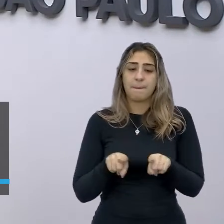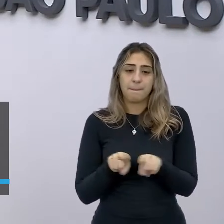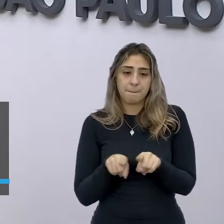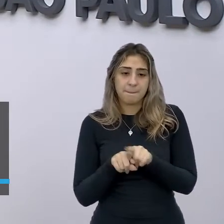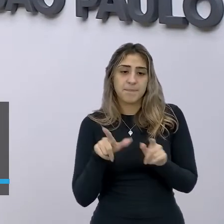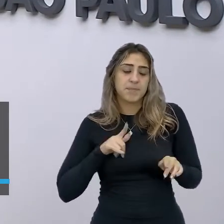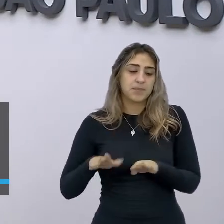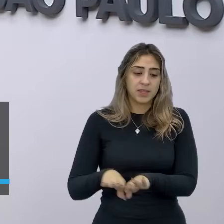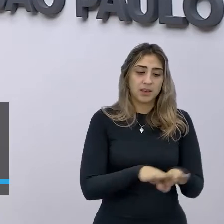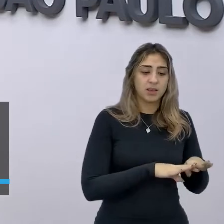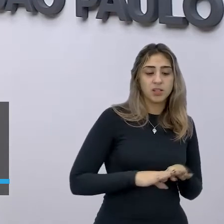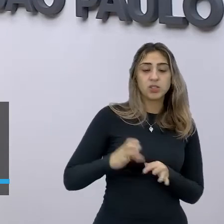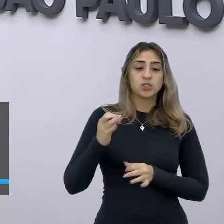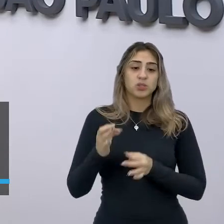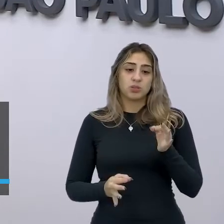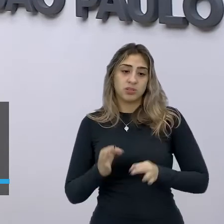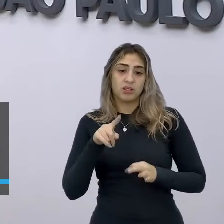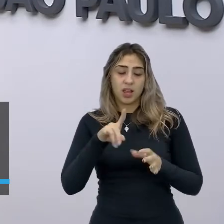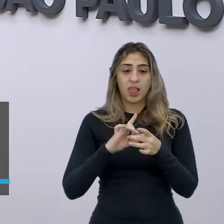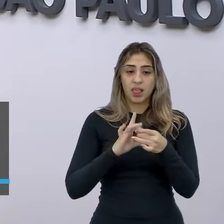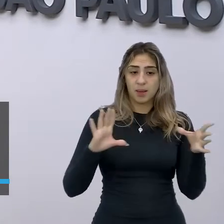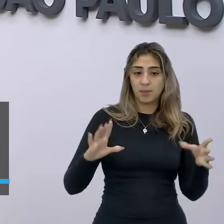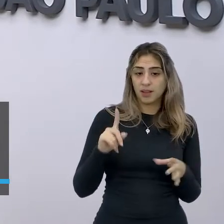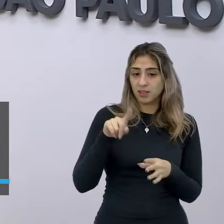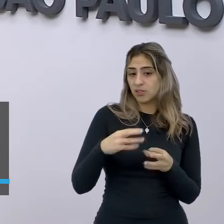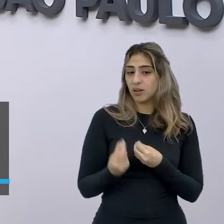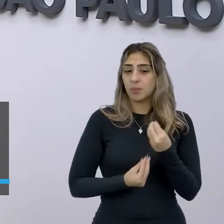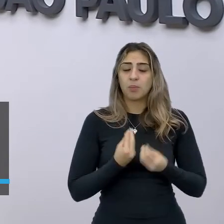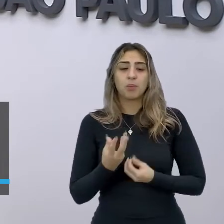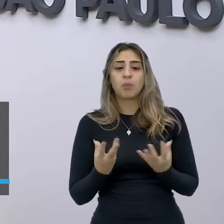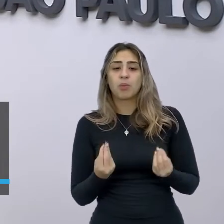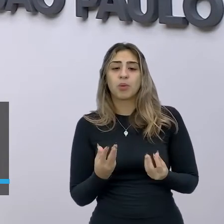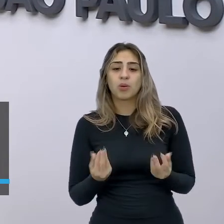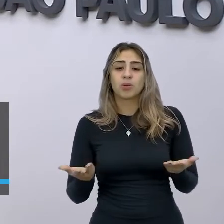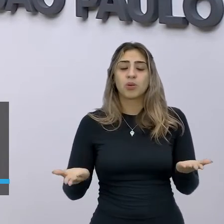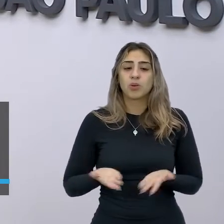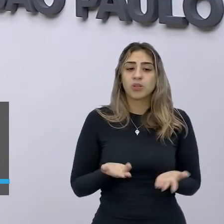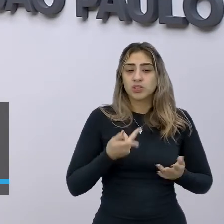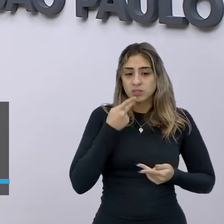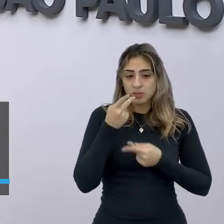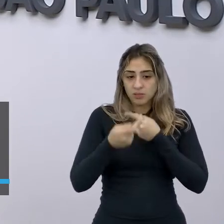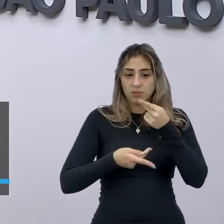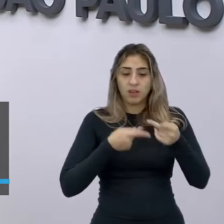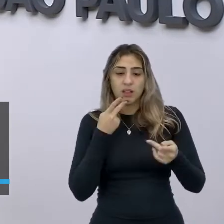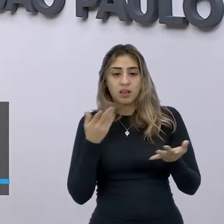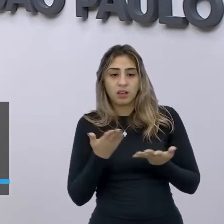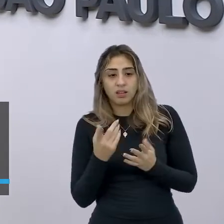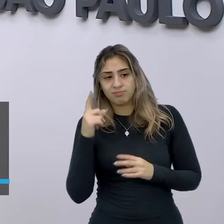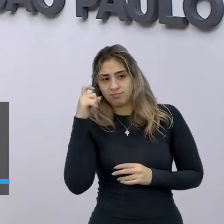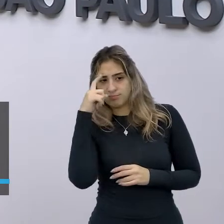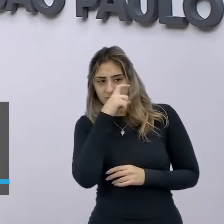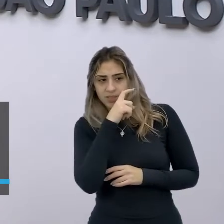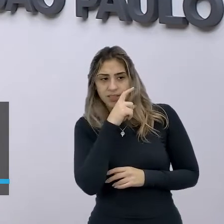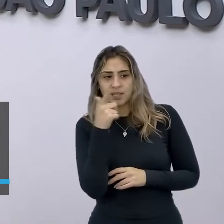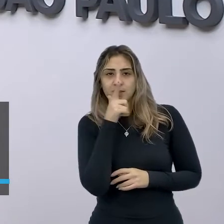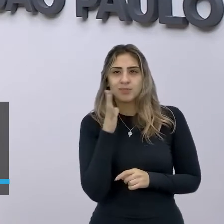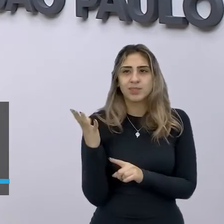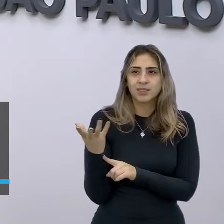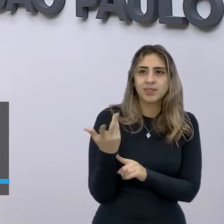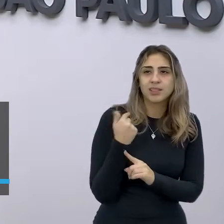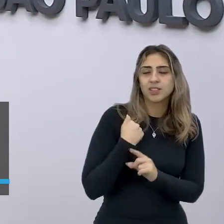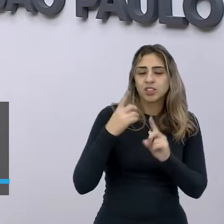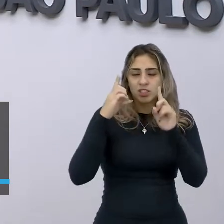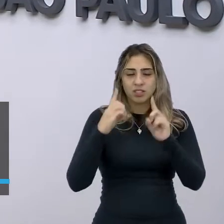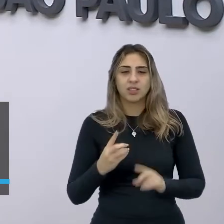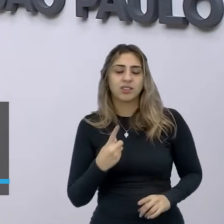tem igualdade jurídica, né, essa liberdade que é tão hoje falada, que é tão apreciada, esse